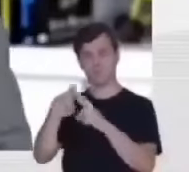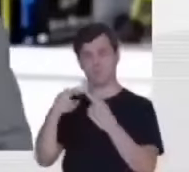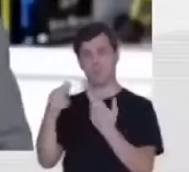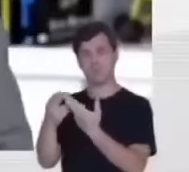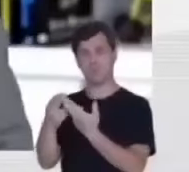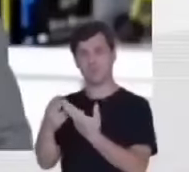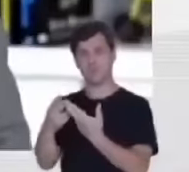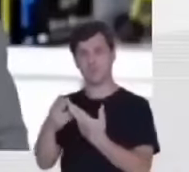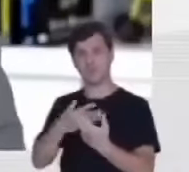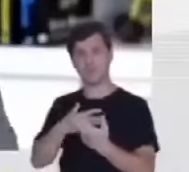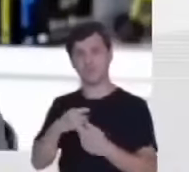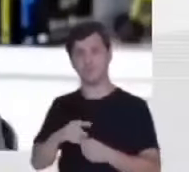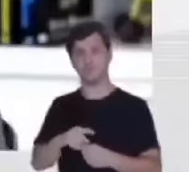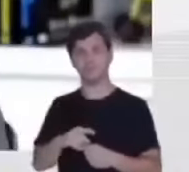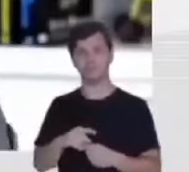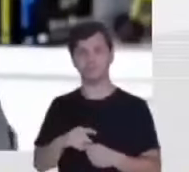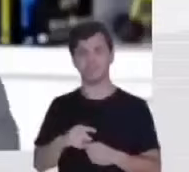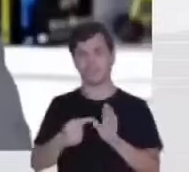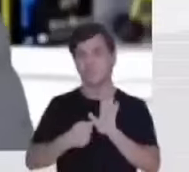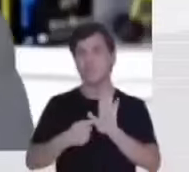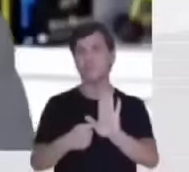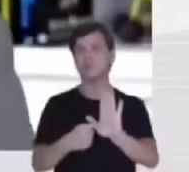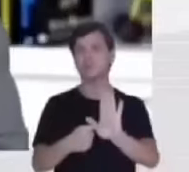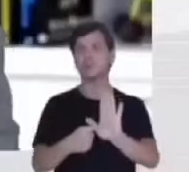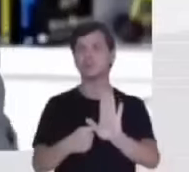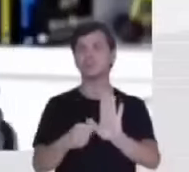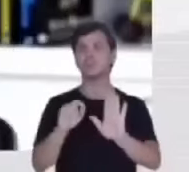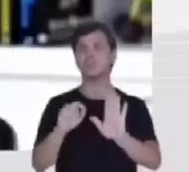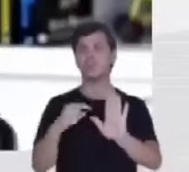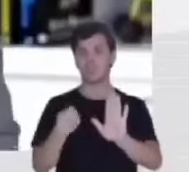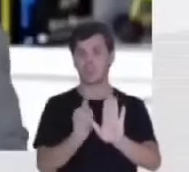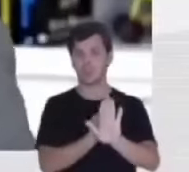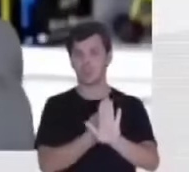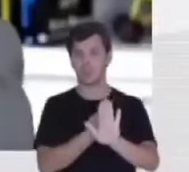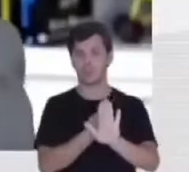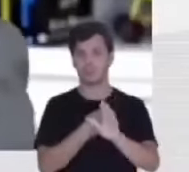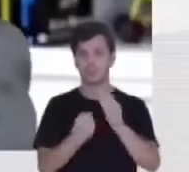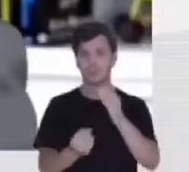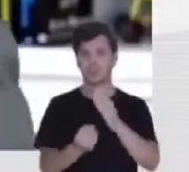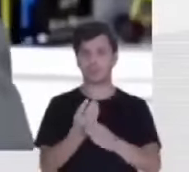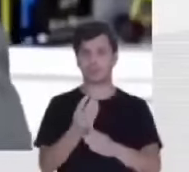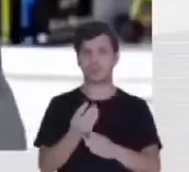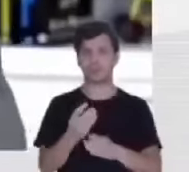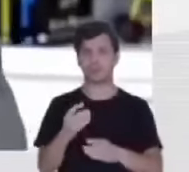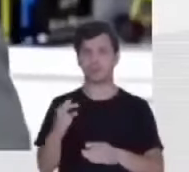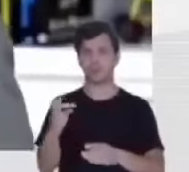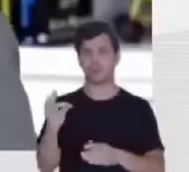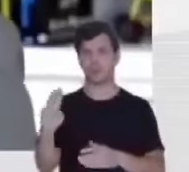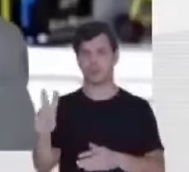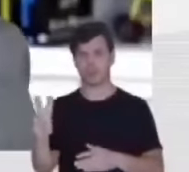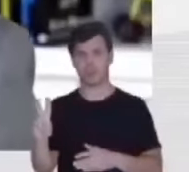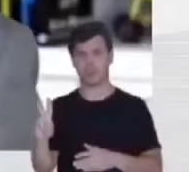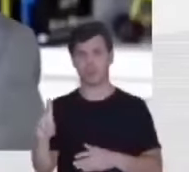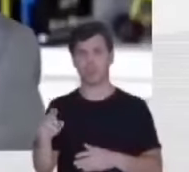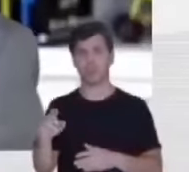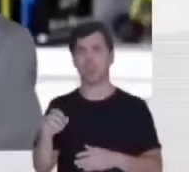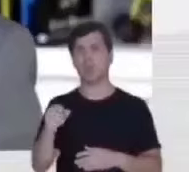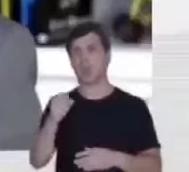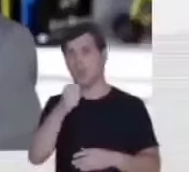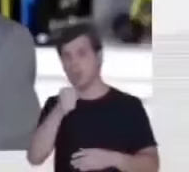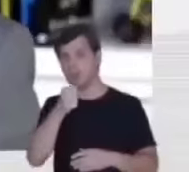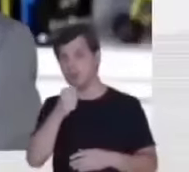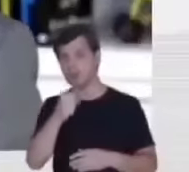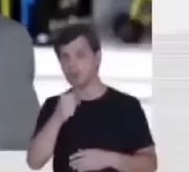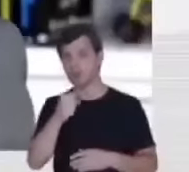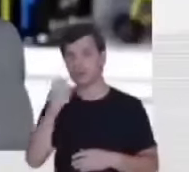essa reunião, para mim, Gleice, ela nos mostra que a gente deveria criar na televisão do PT, na rádio do